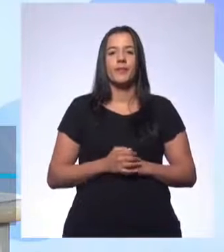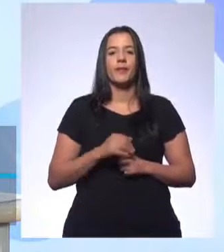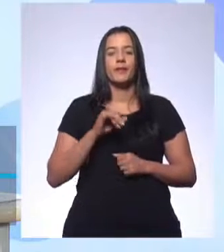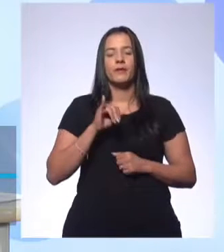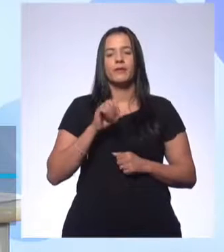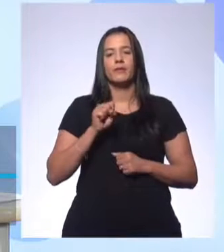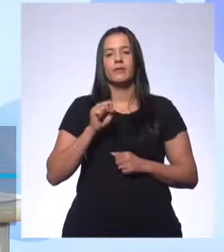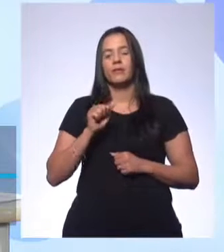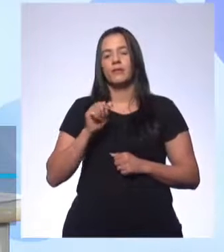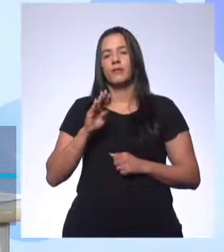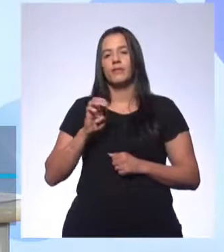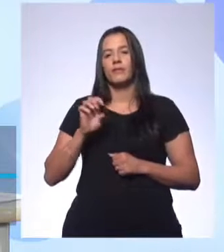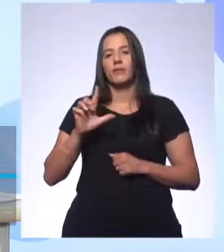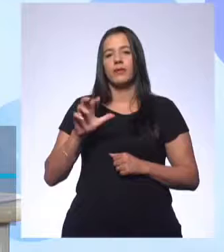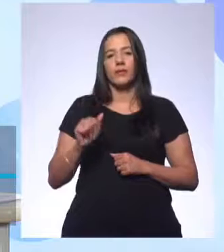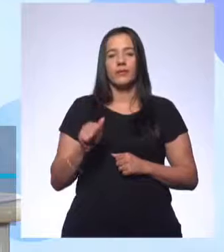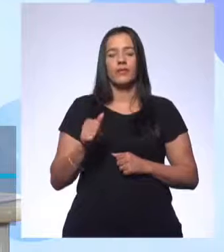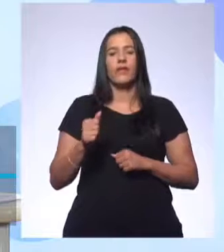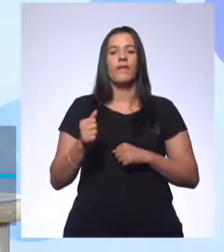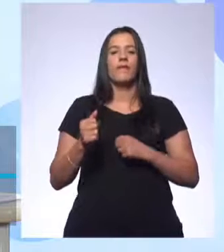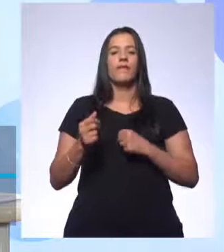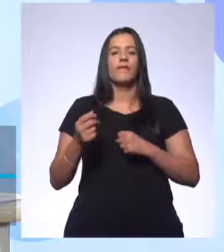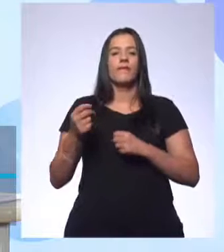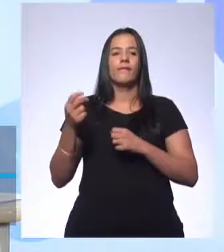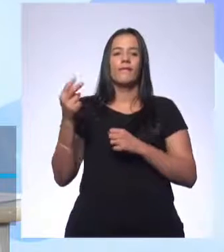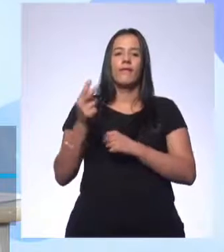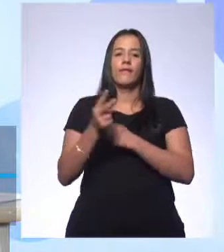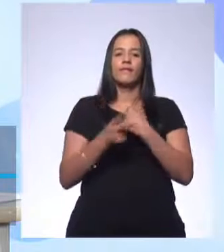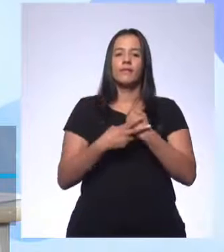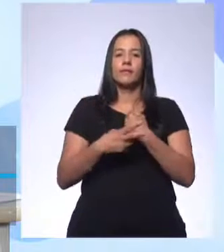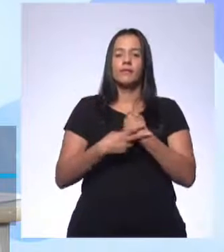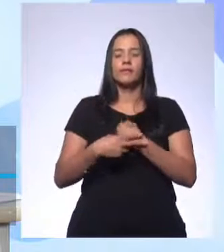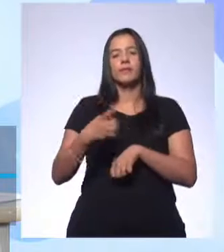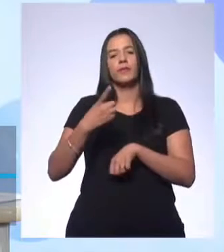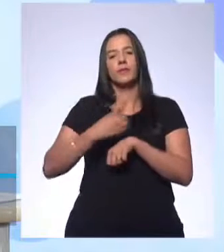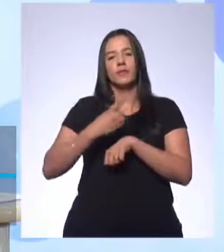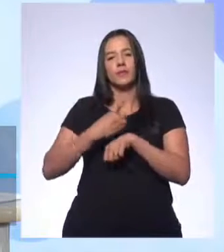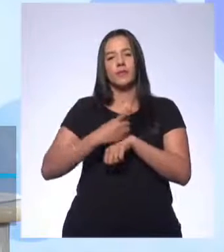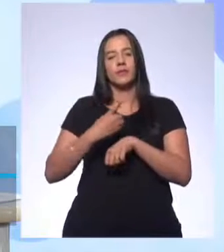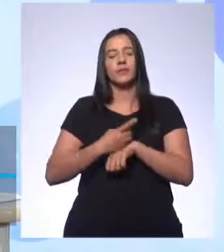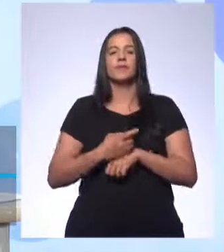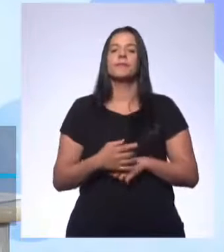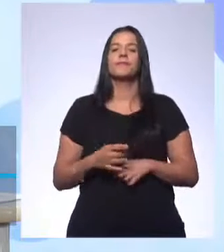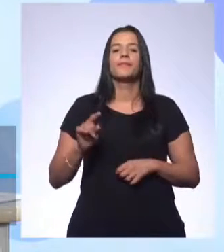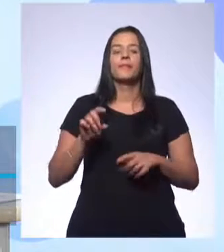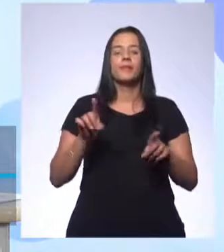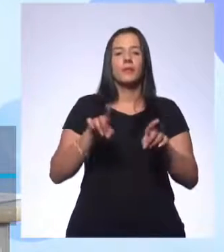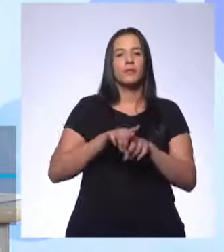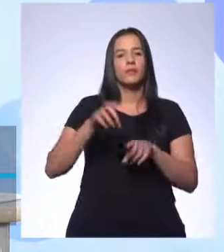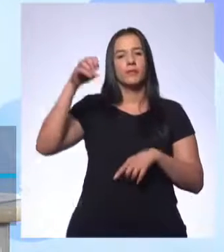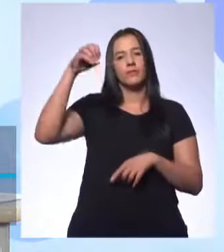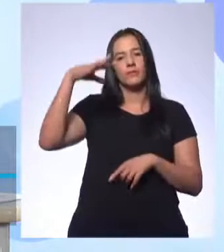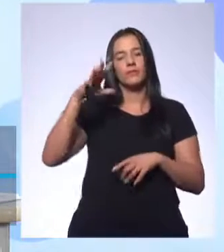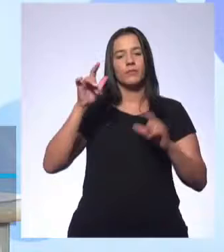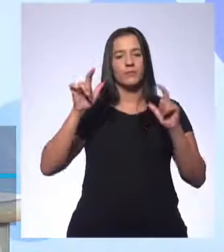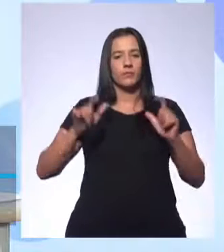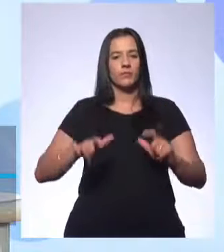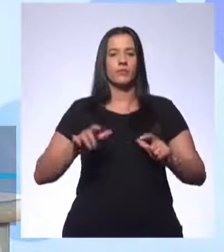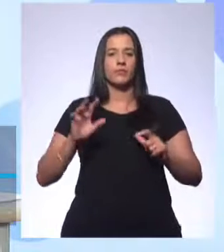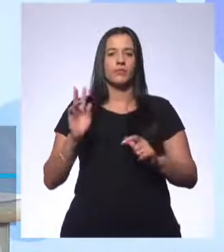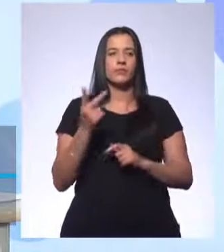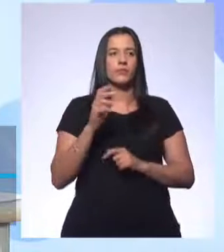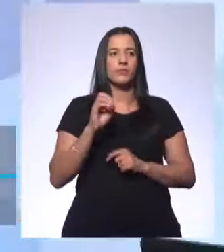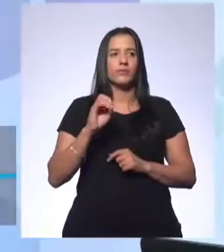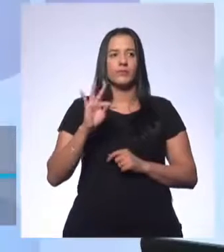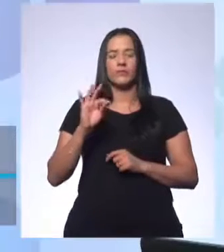Isabelle Gonçalves, vitamina, gostei. Luz, calor. Escola José Clarete, Hortolândia. Eu acho que